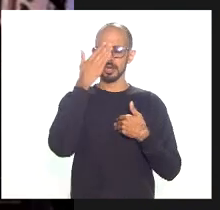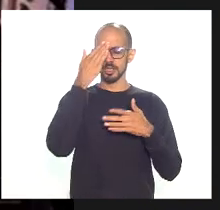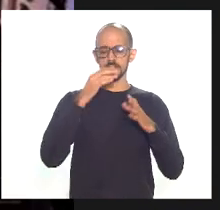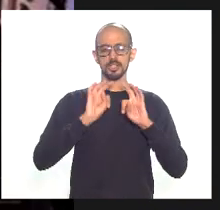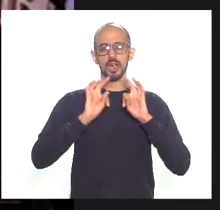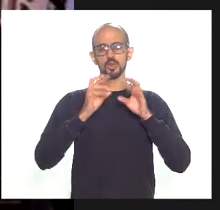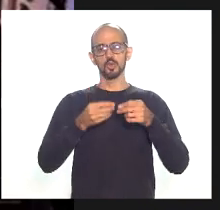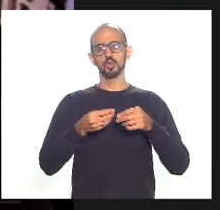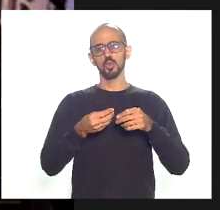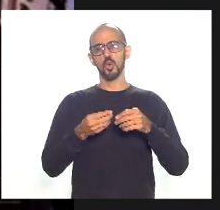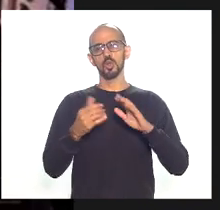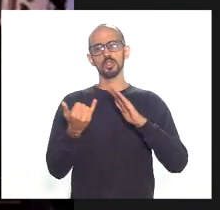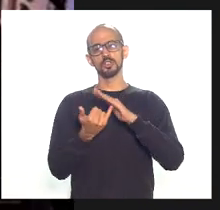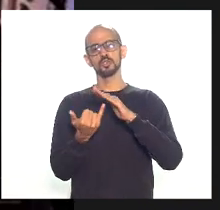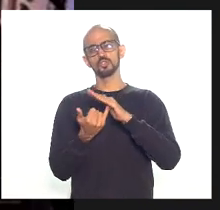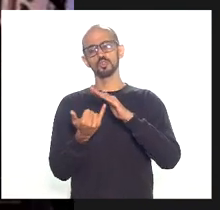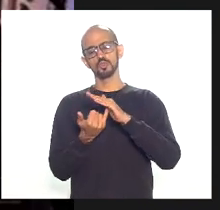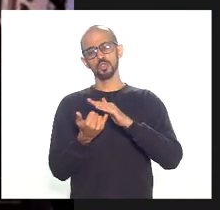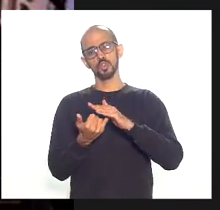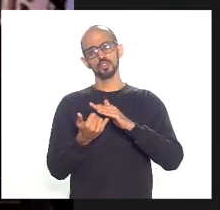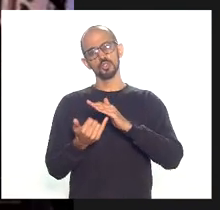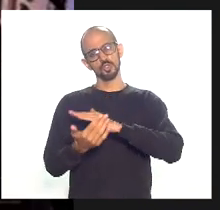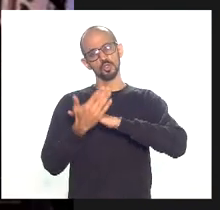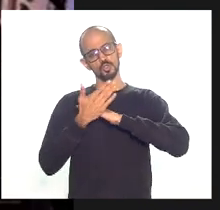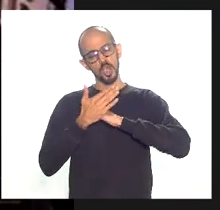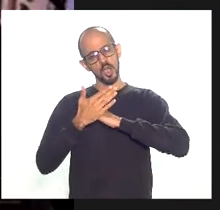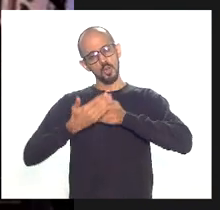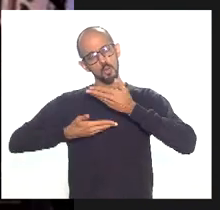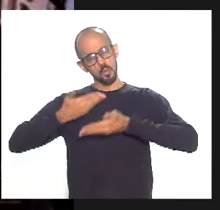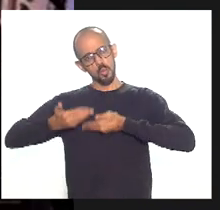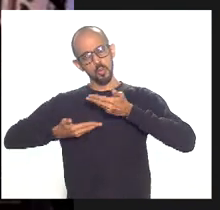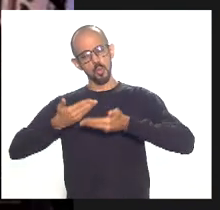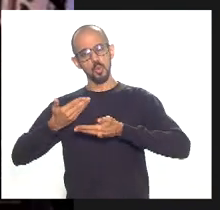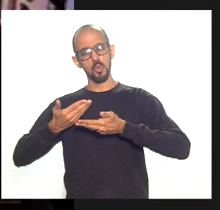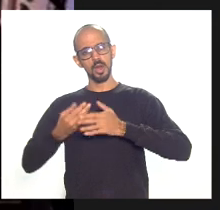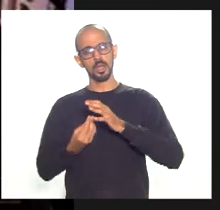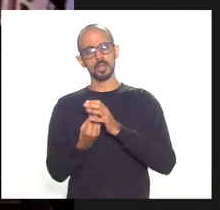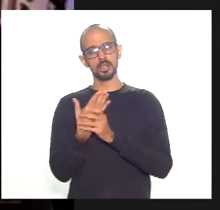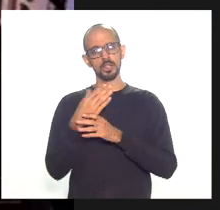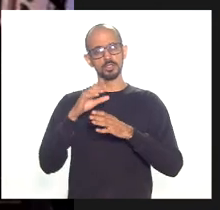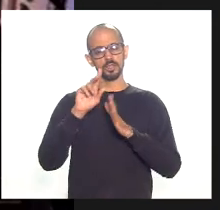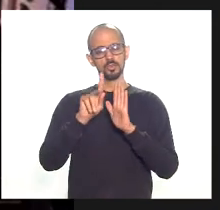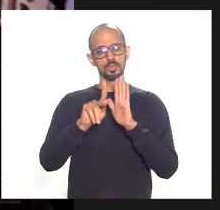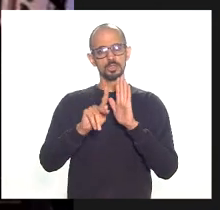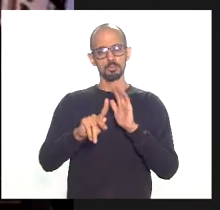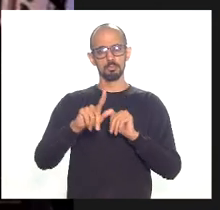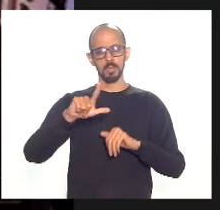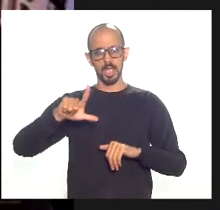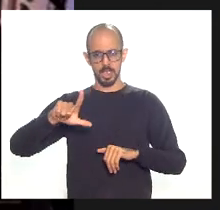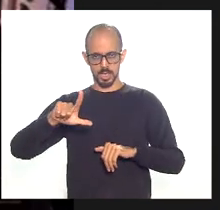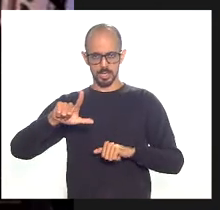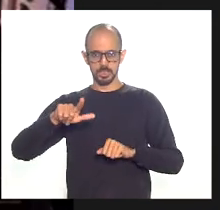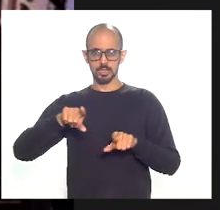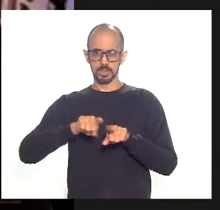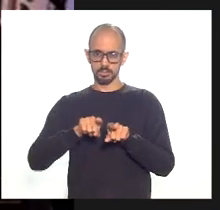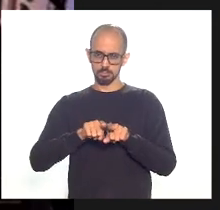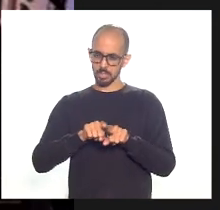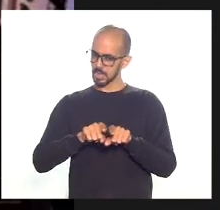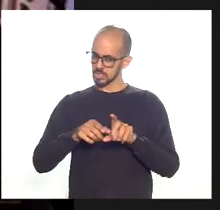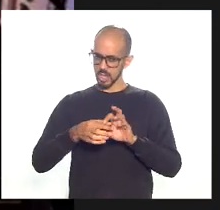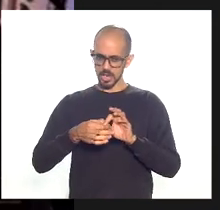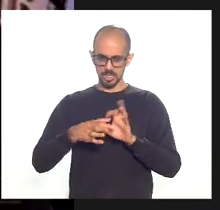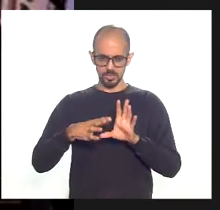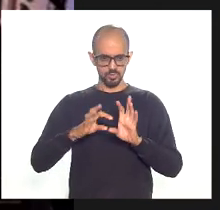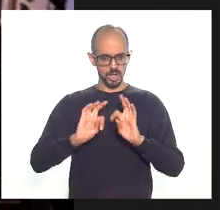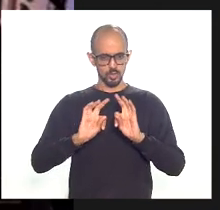instituições que, a quatro mãos, nos ajudaram na construção desse projeto de lei. E deixar aberto aqui para todos